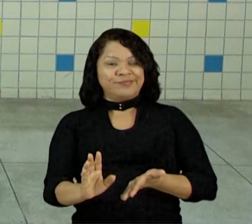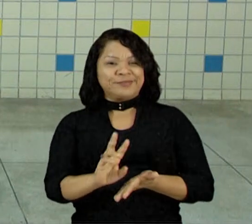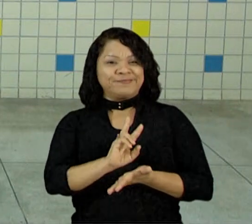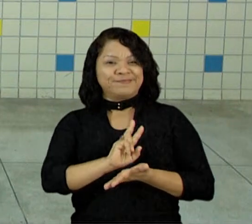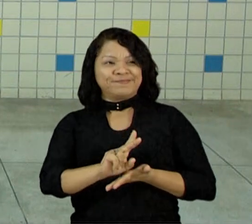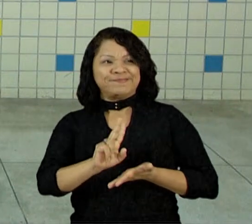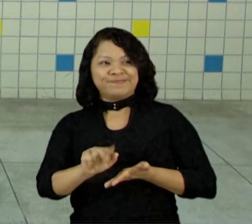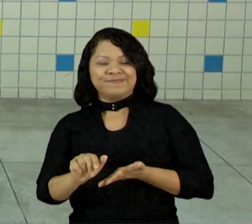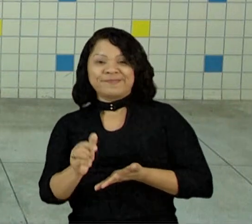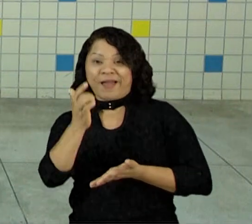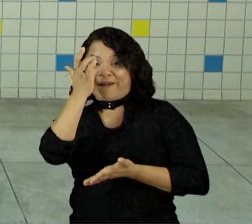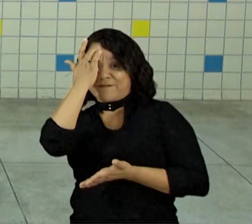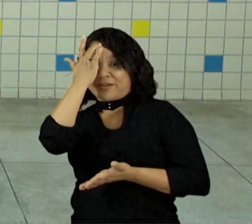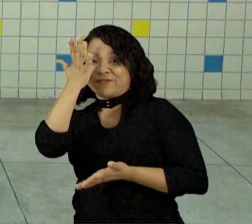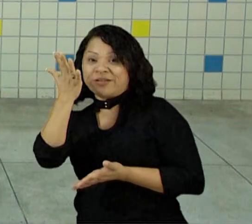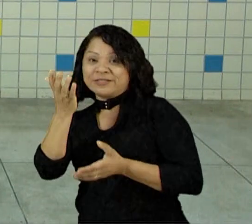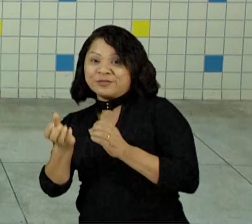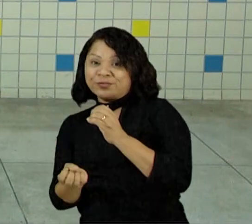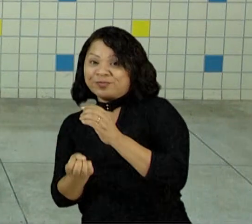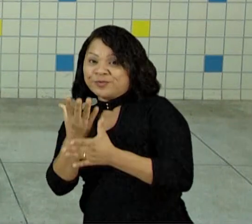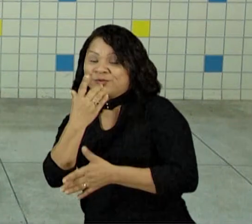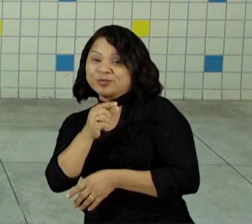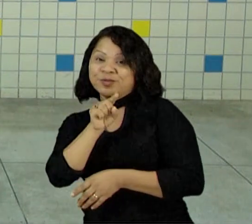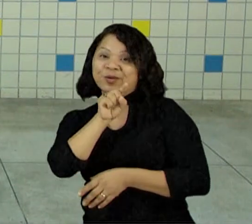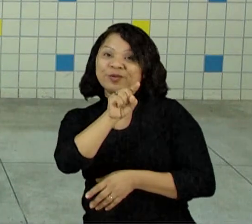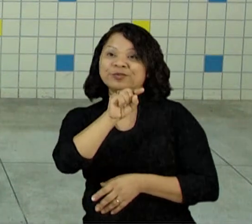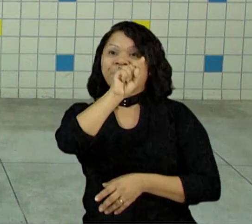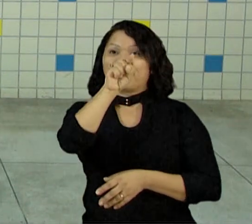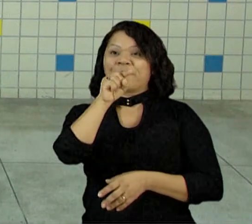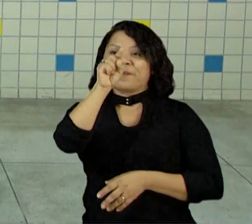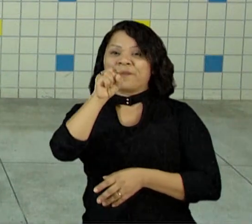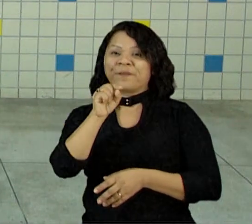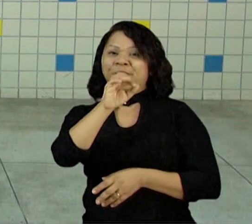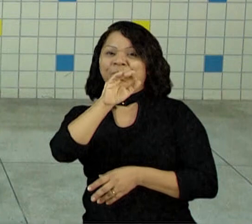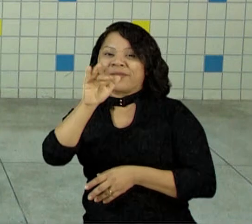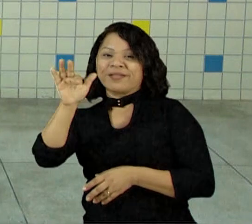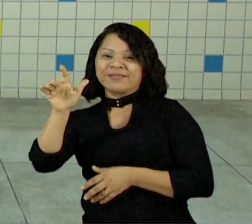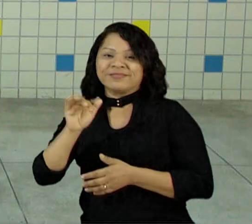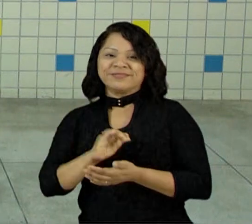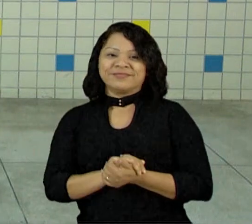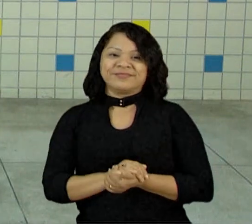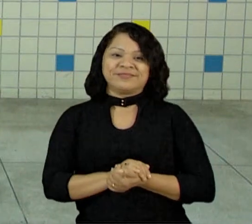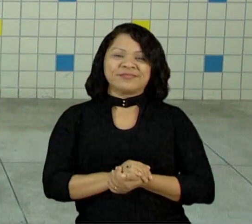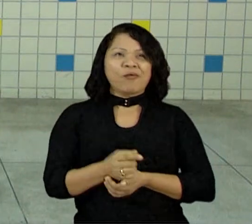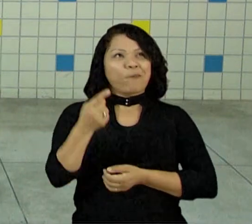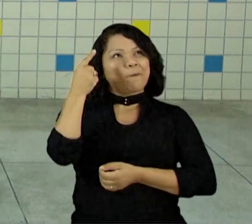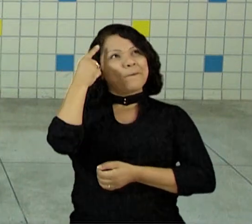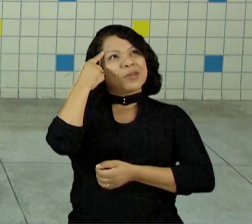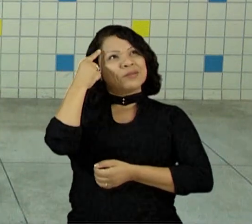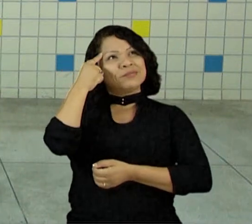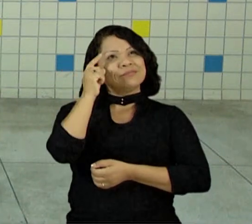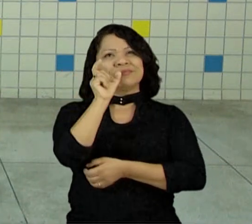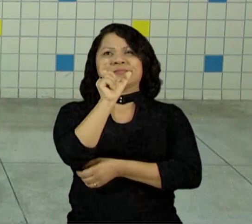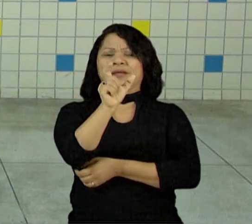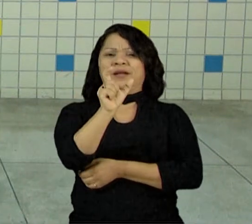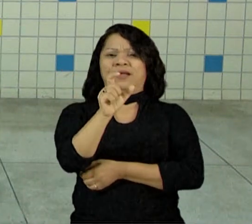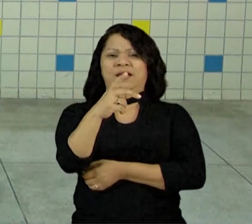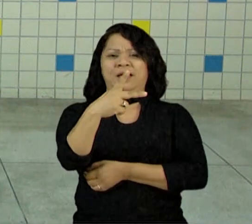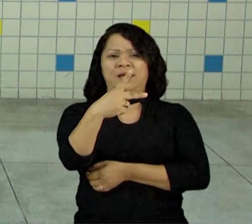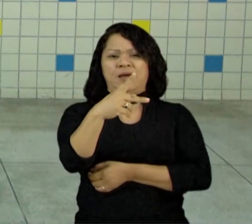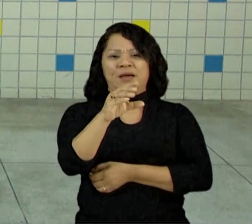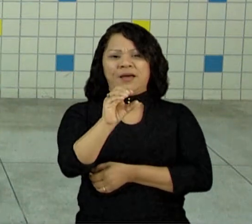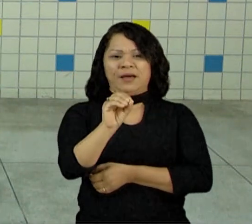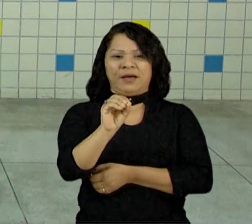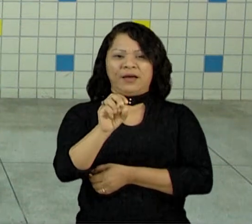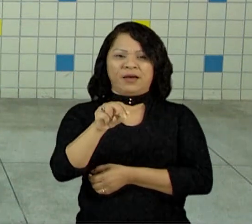na produção sobre pontuação. Vamos primeiro pensar na palavra pontuação. O que é? Professor,